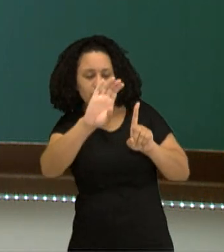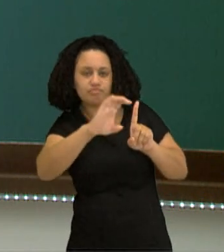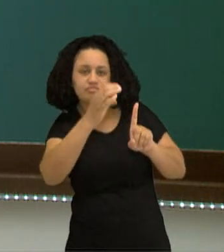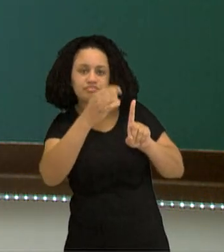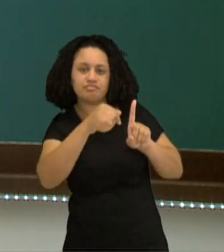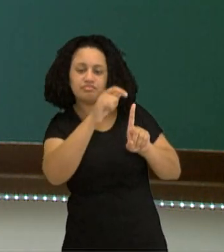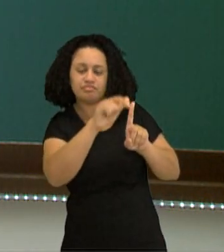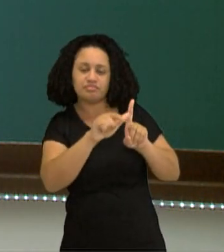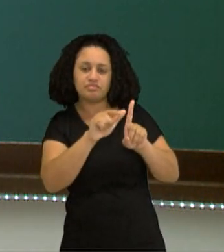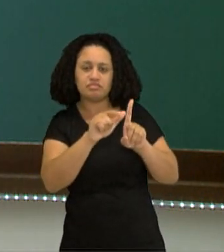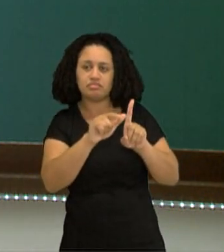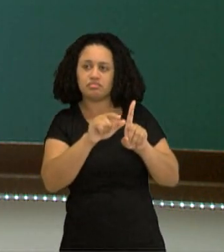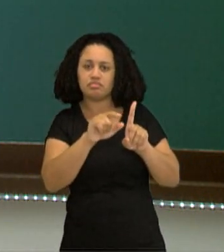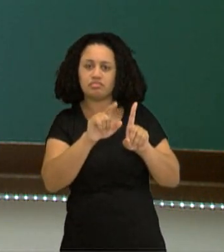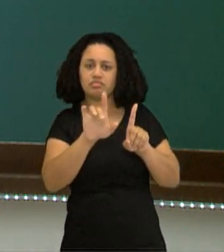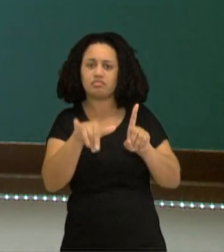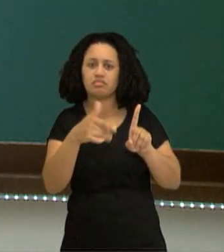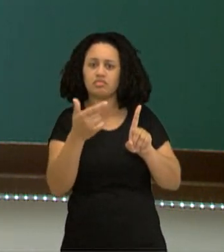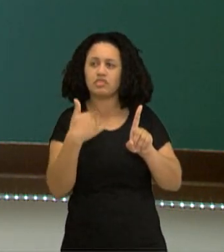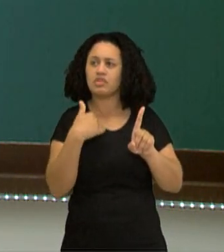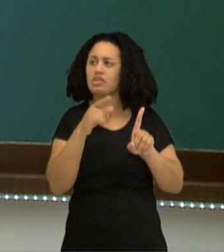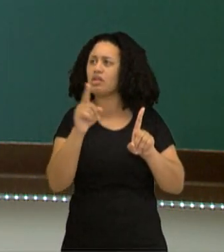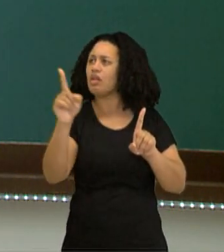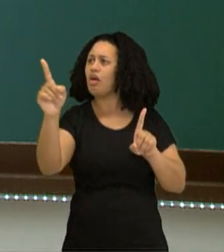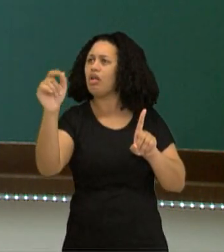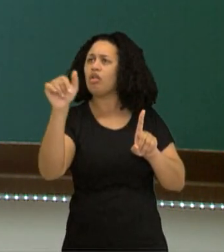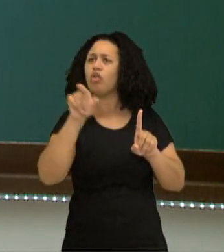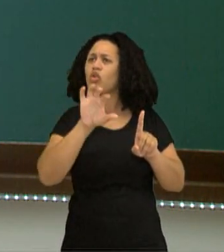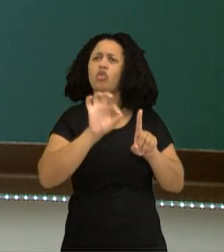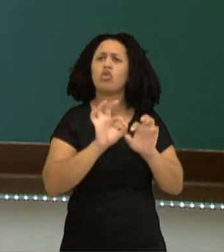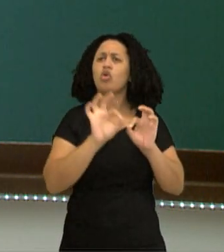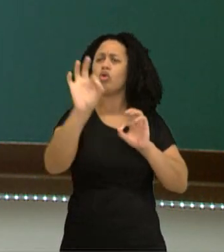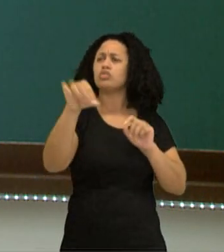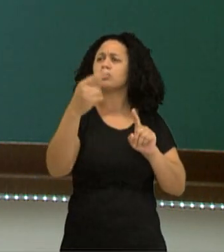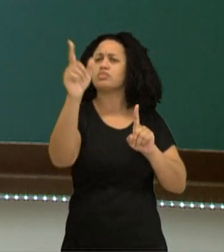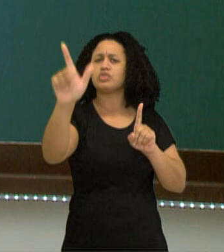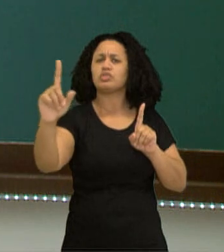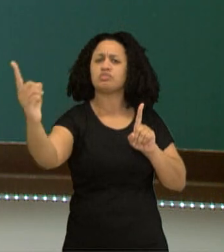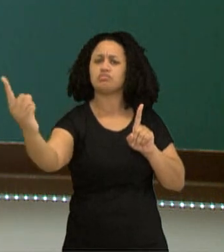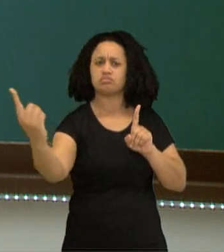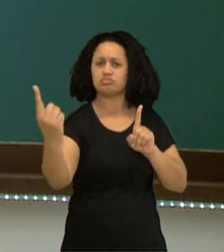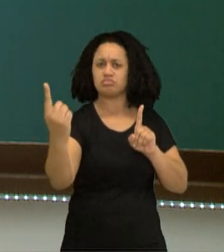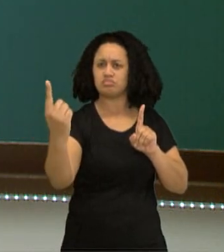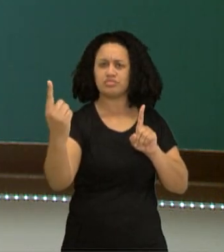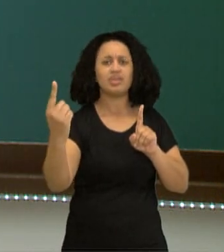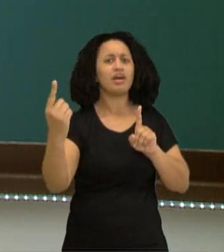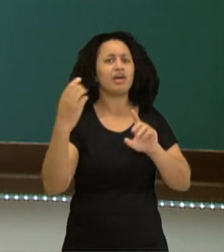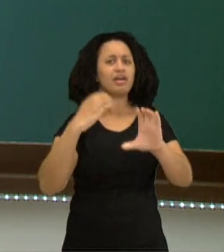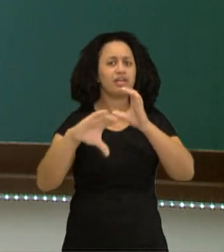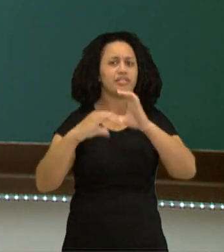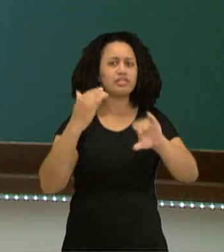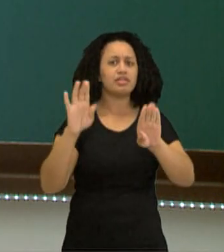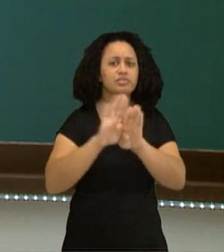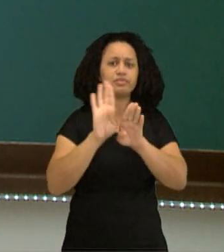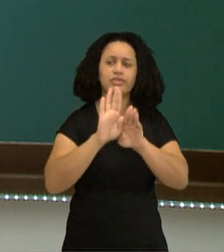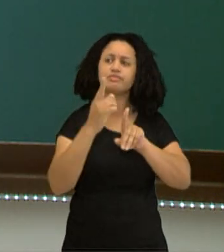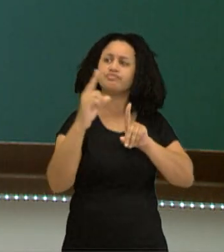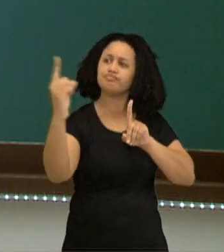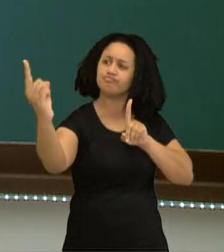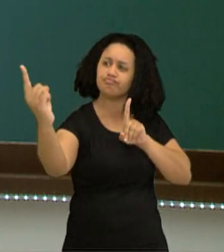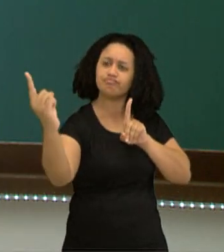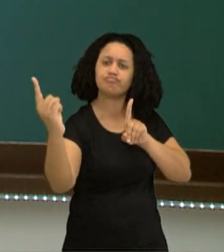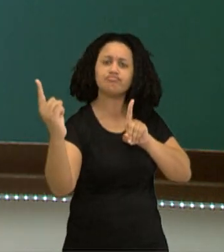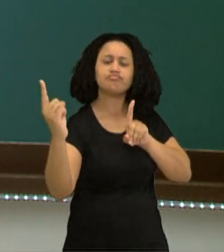day. Aí de repente, lá na outra ponta, uma outra pessoa começa junto com ele: oh happy day,